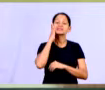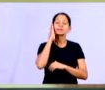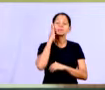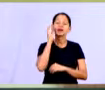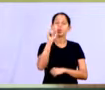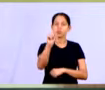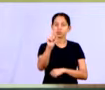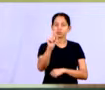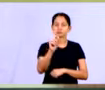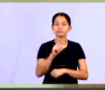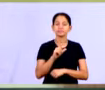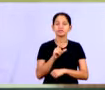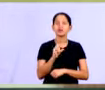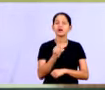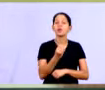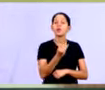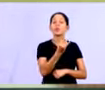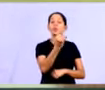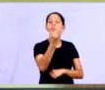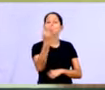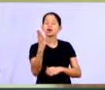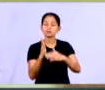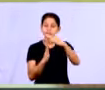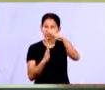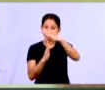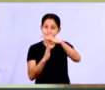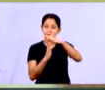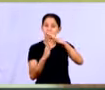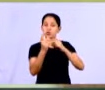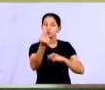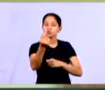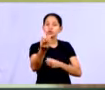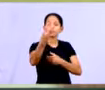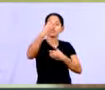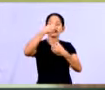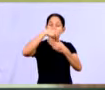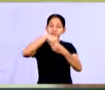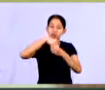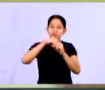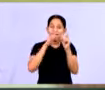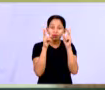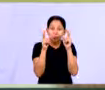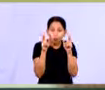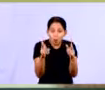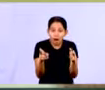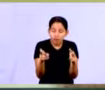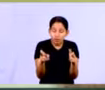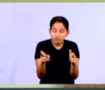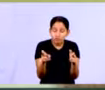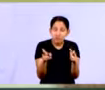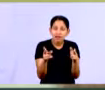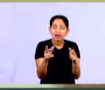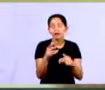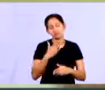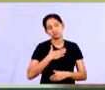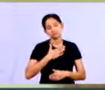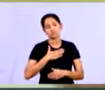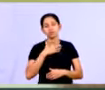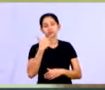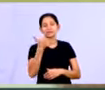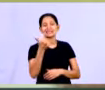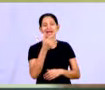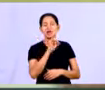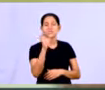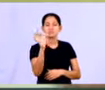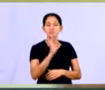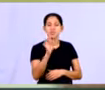é: quanto tempo nós demoramos para ter nosso dinheiro de volta na mão? Eu coloquei os 100 mil na pizzaria, eu quero saber daqui quanto